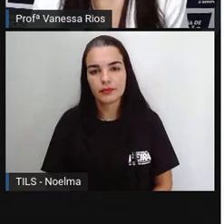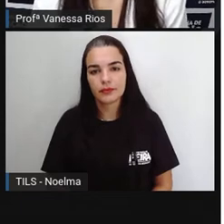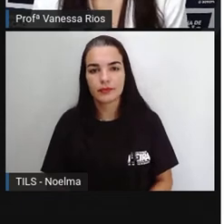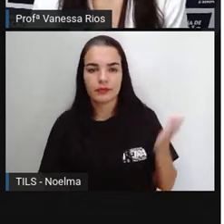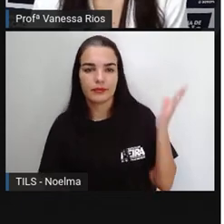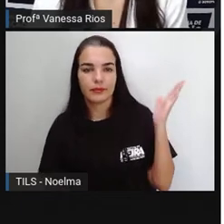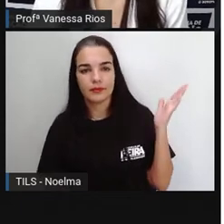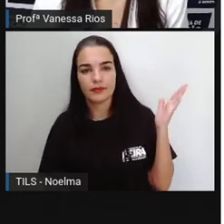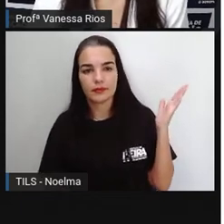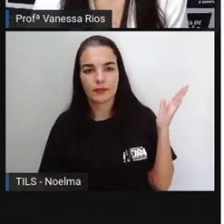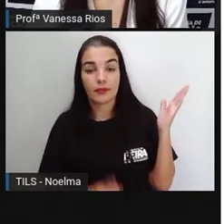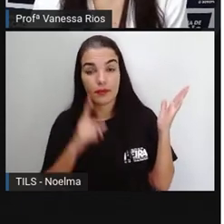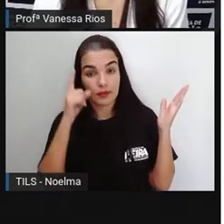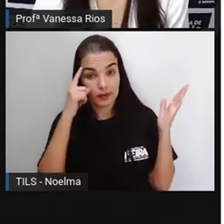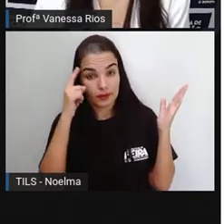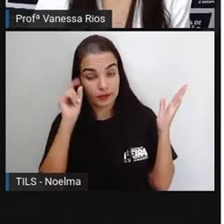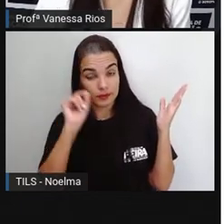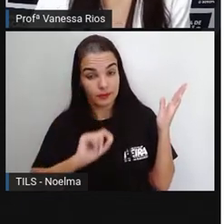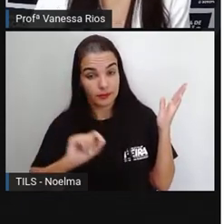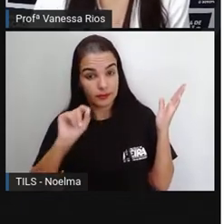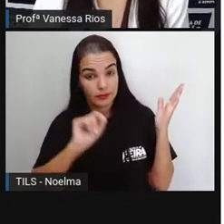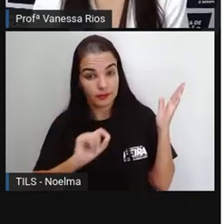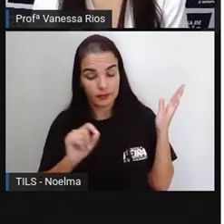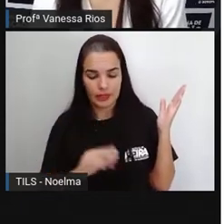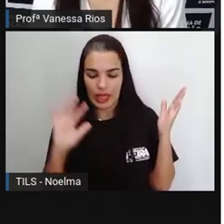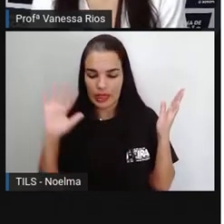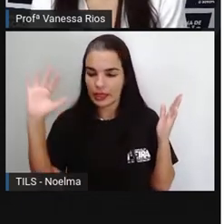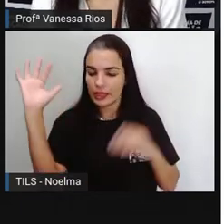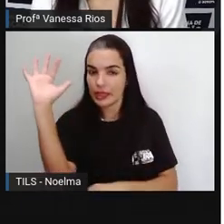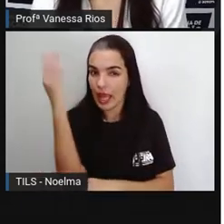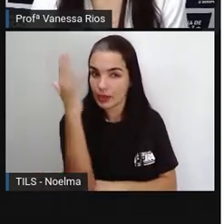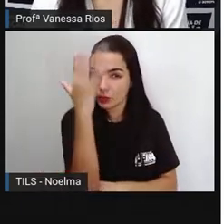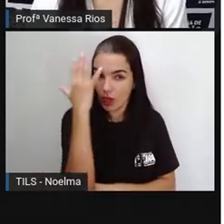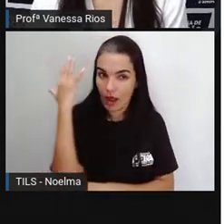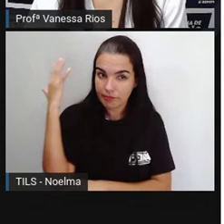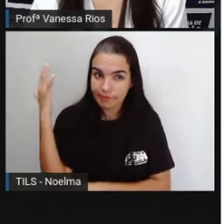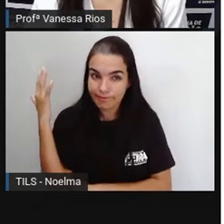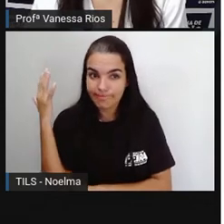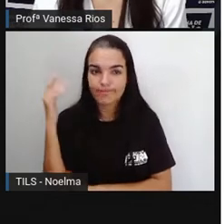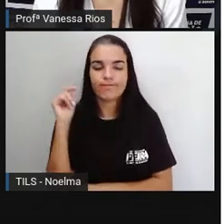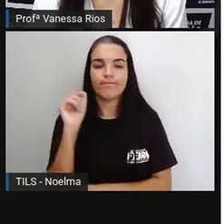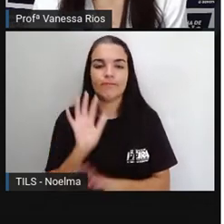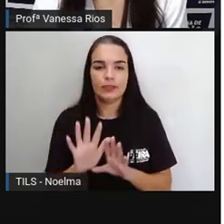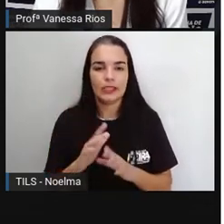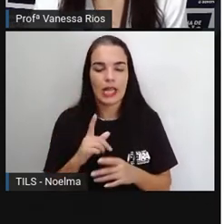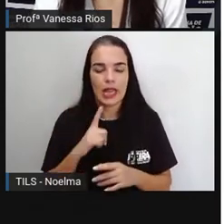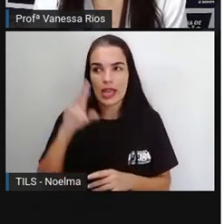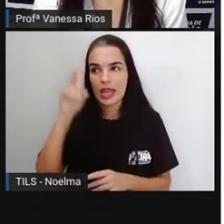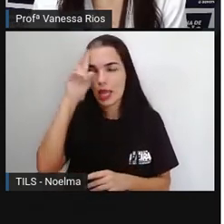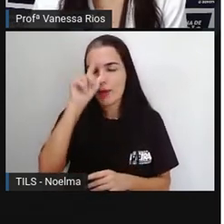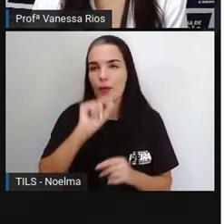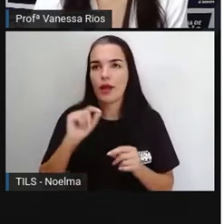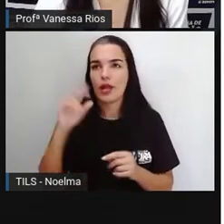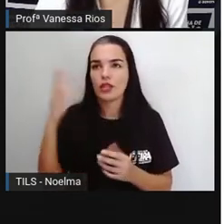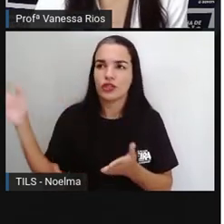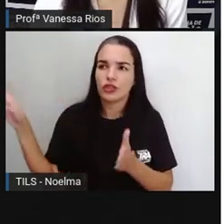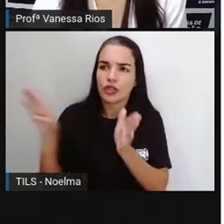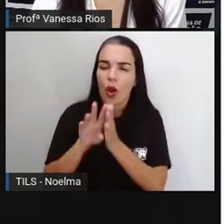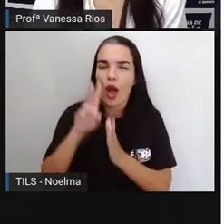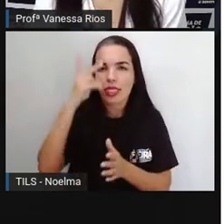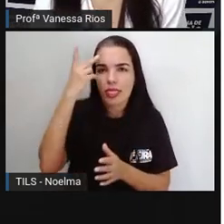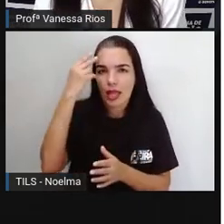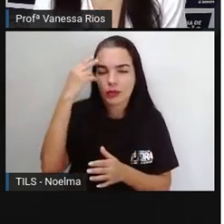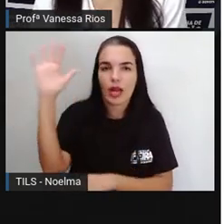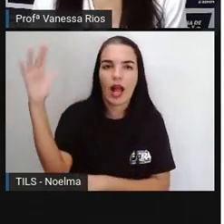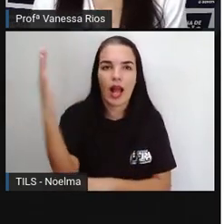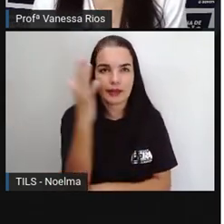E aí é interessante quando a gente pensa em materiais naturais e lembrar que eles vêm da natureza, que eles podem ter